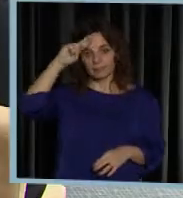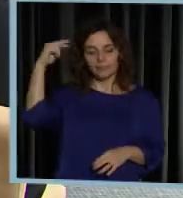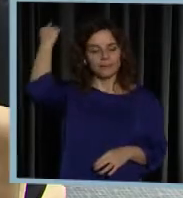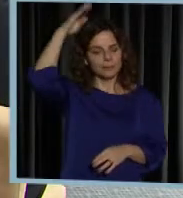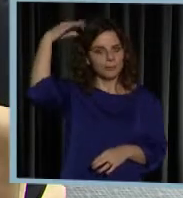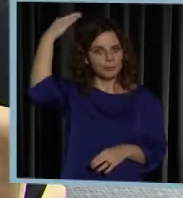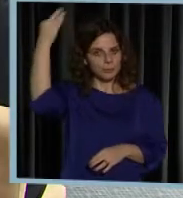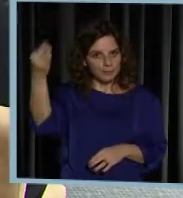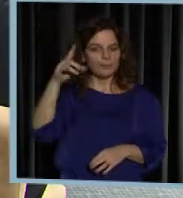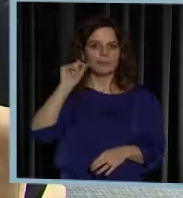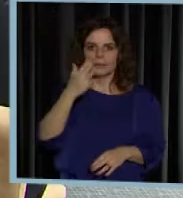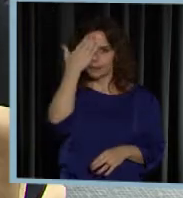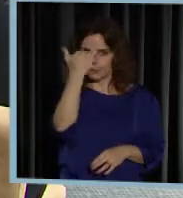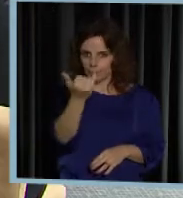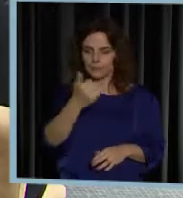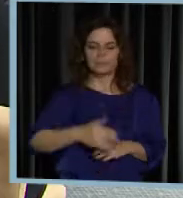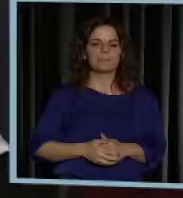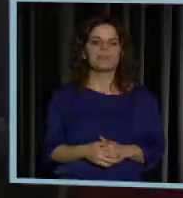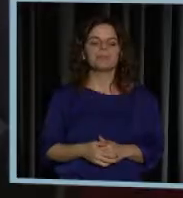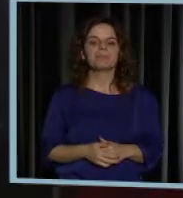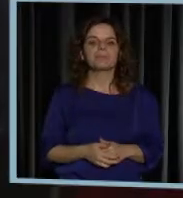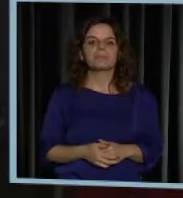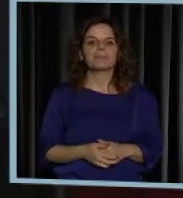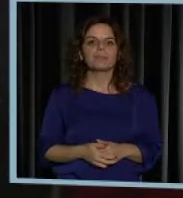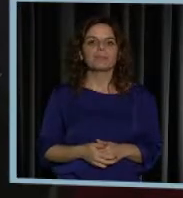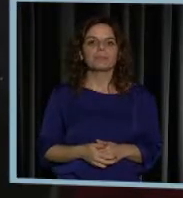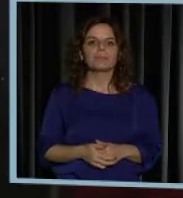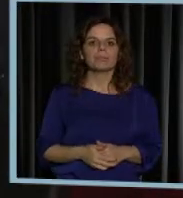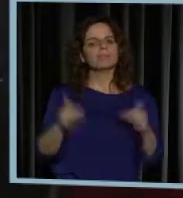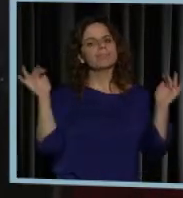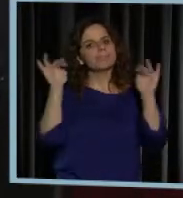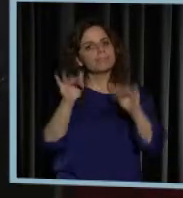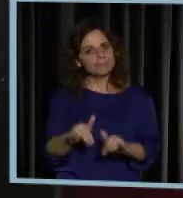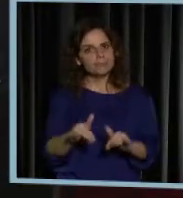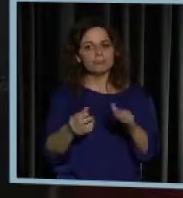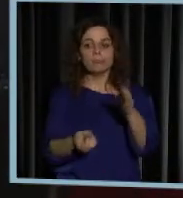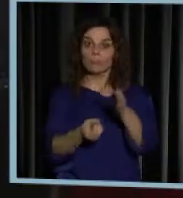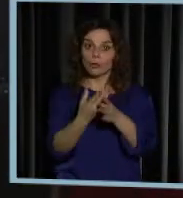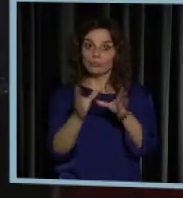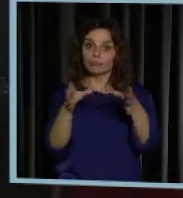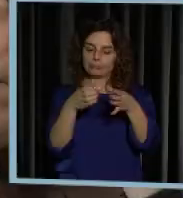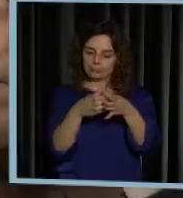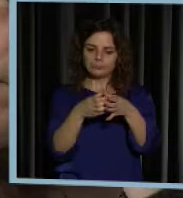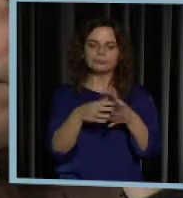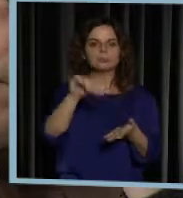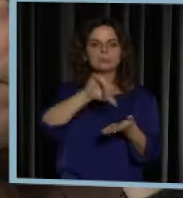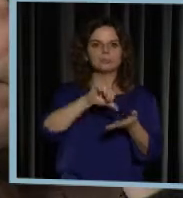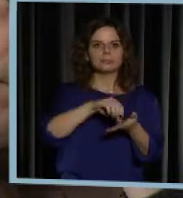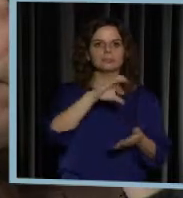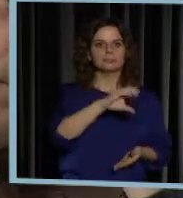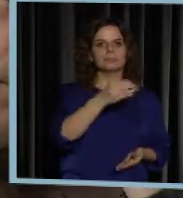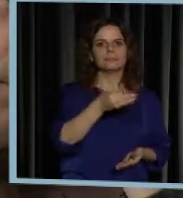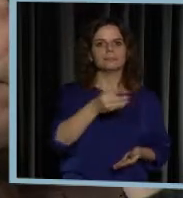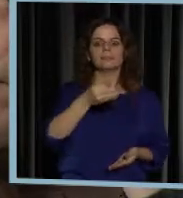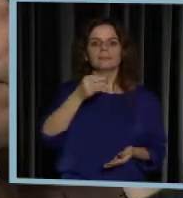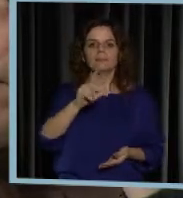Moçambique, São Tomé e Príncipe e Timor-Leste. A cerimónia de constituição decorreu na sede da